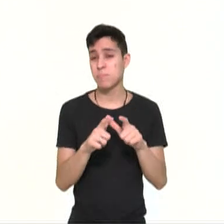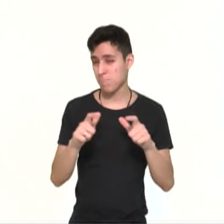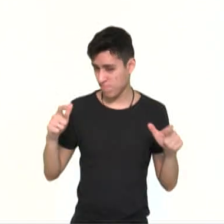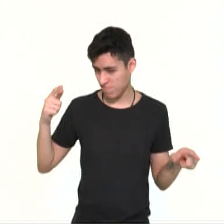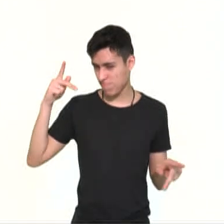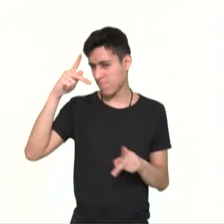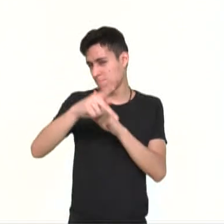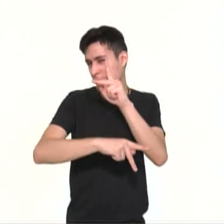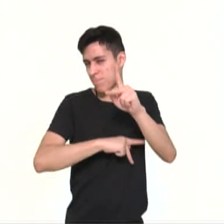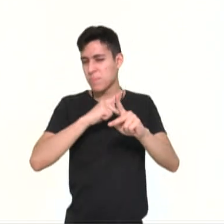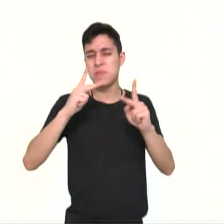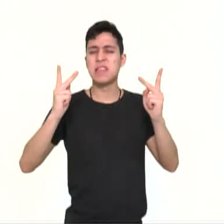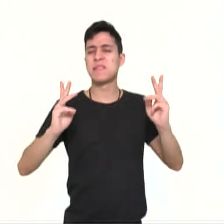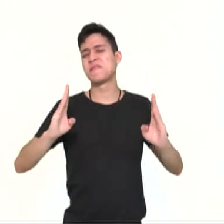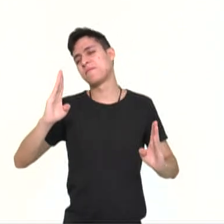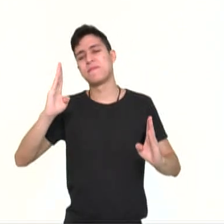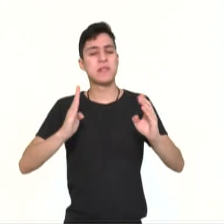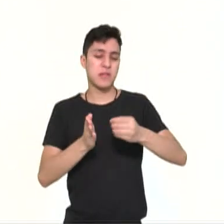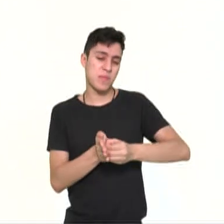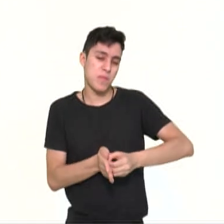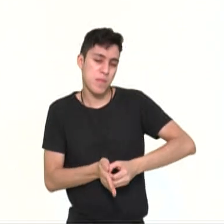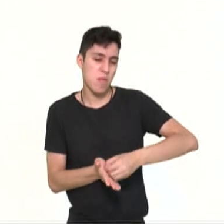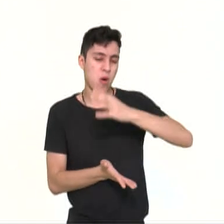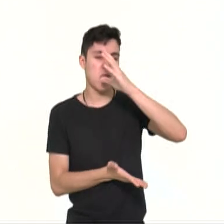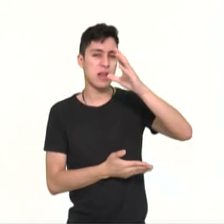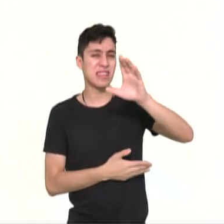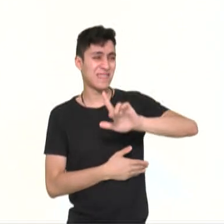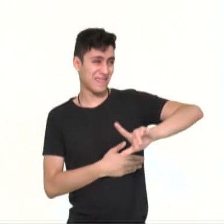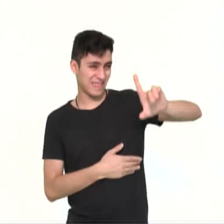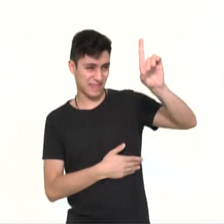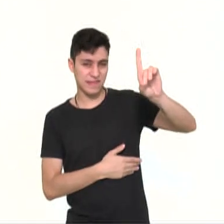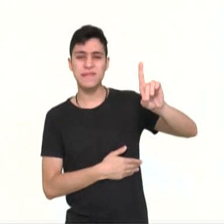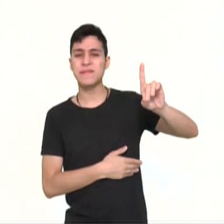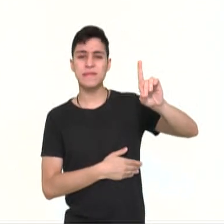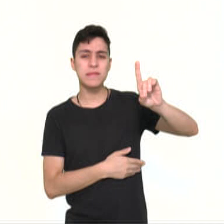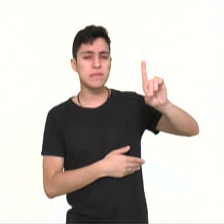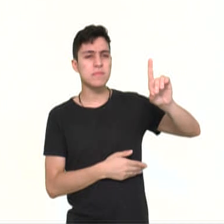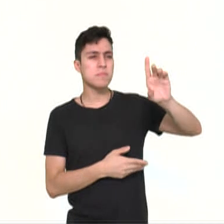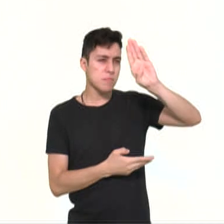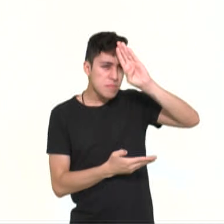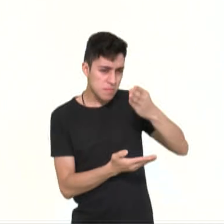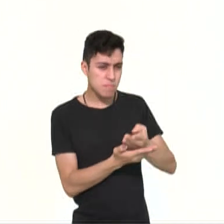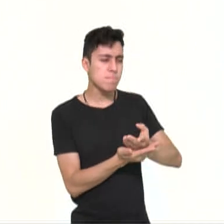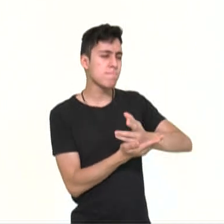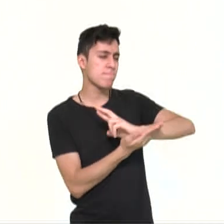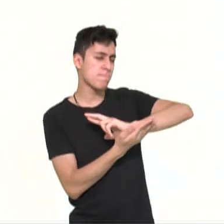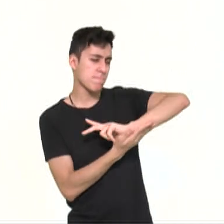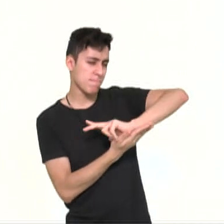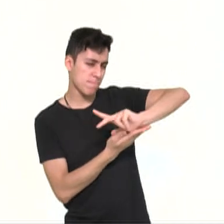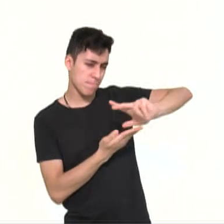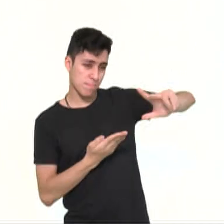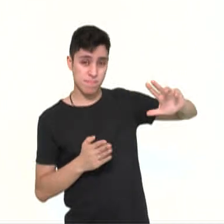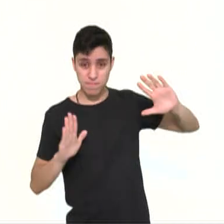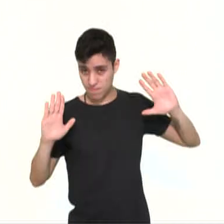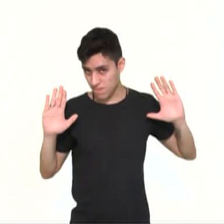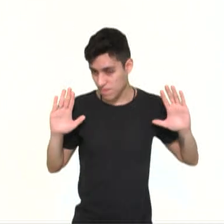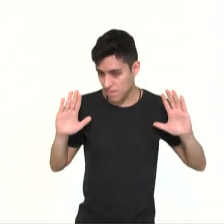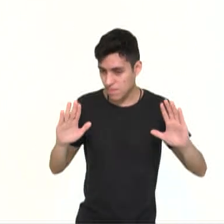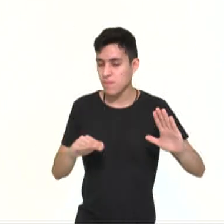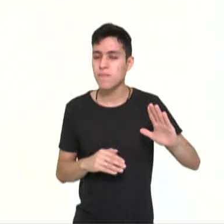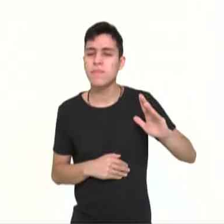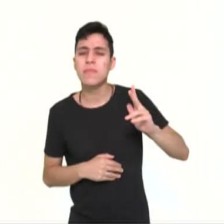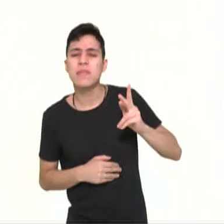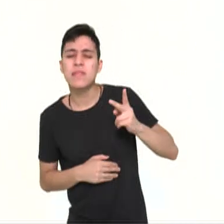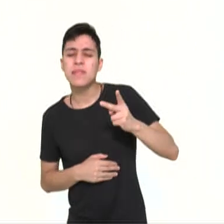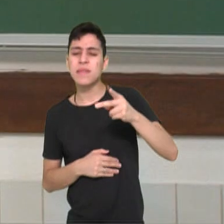politeístas, ou seja, elas tinham crenças, acreditavam em vários deuses. mas sempre com a ideia da